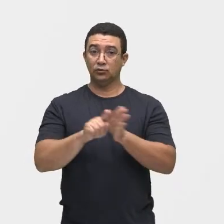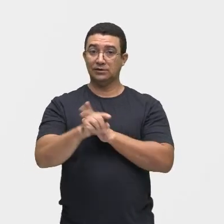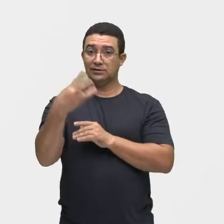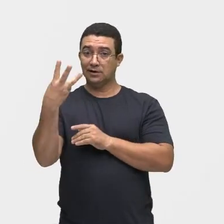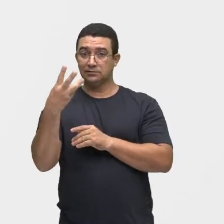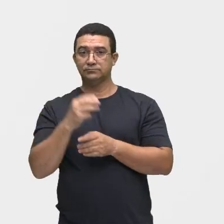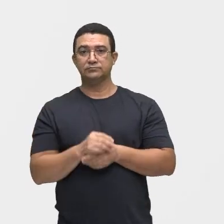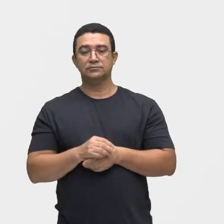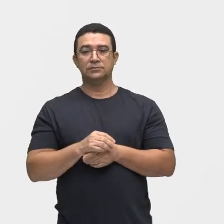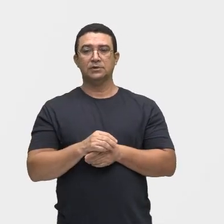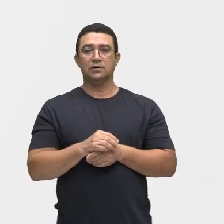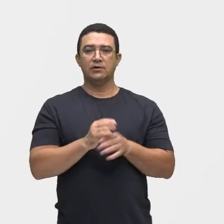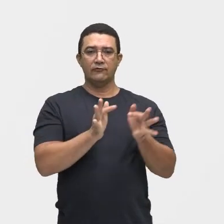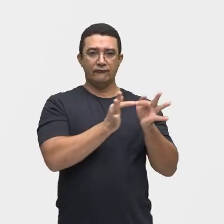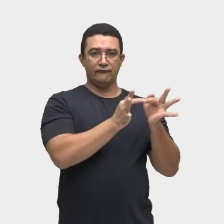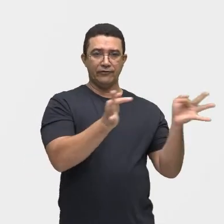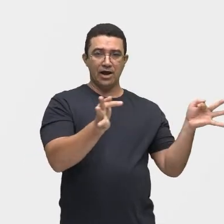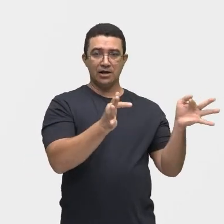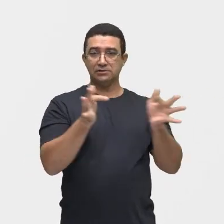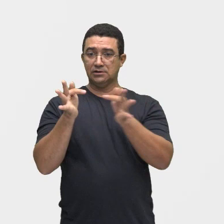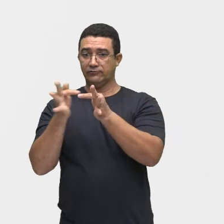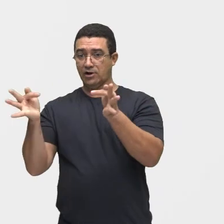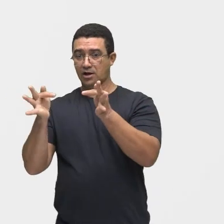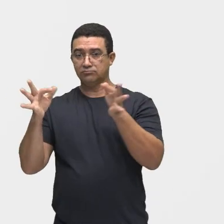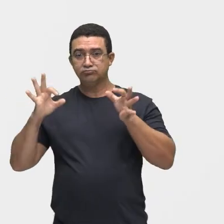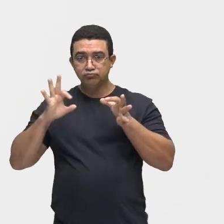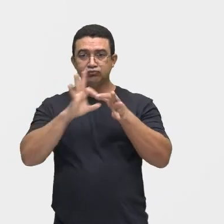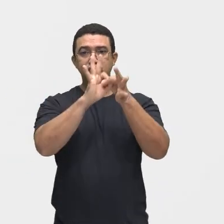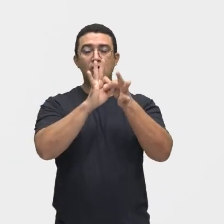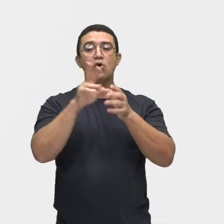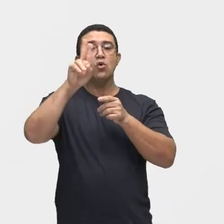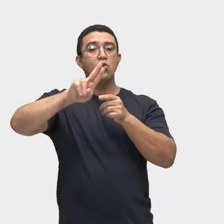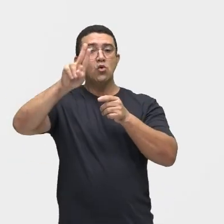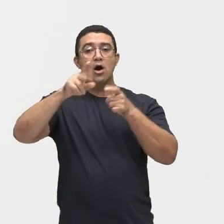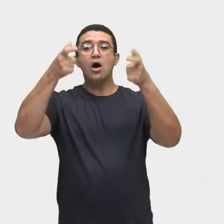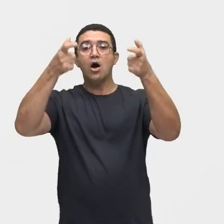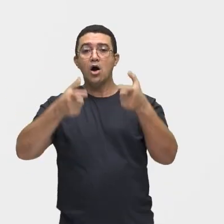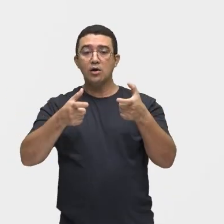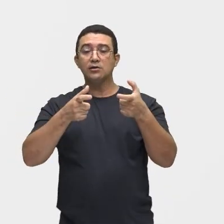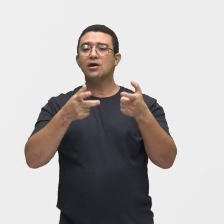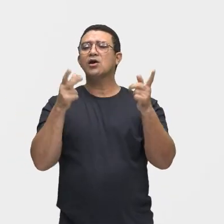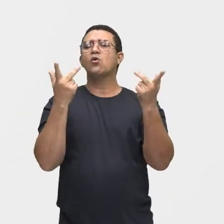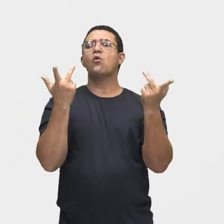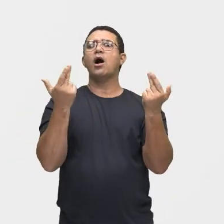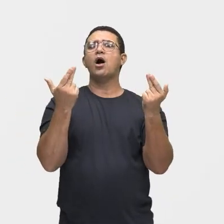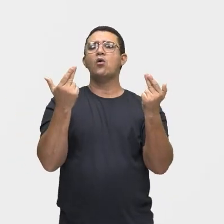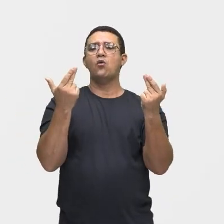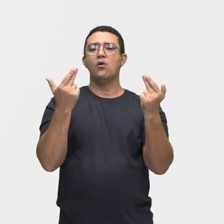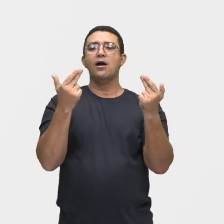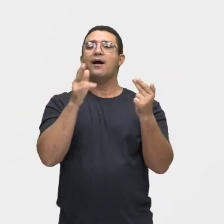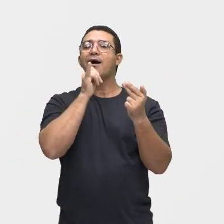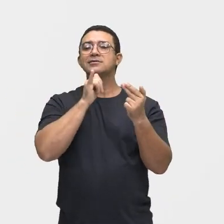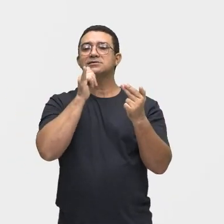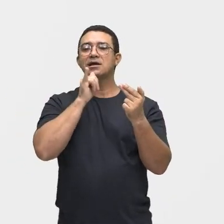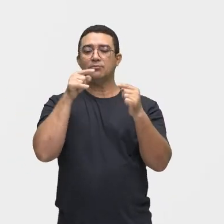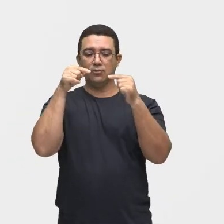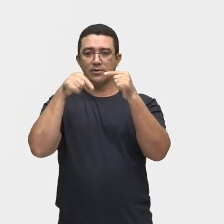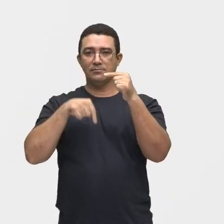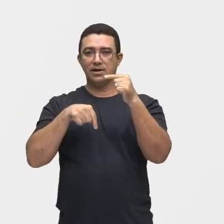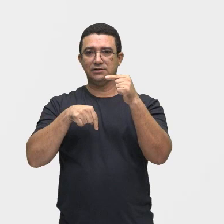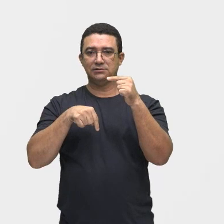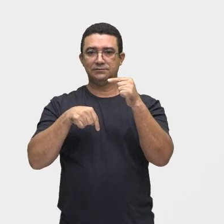Reúna as duas frases em uma só, usando o pronome relativo onde, como no exemplo abaixo. Verifique que aqui tem um